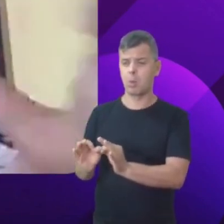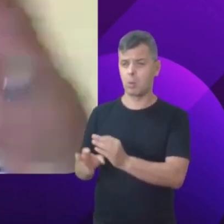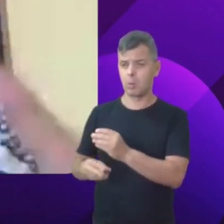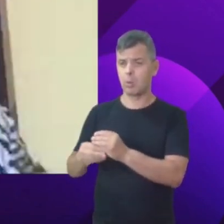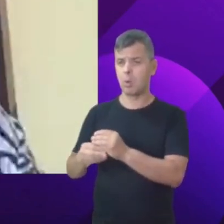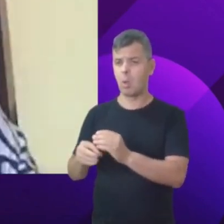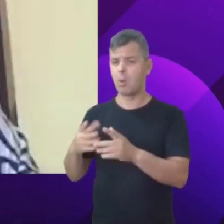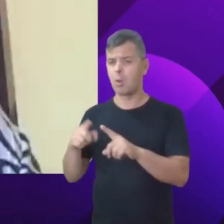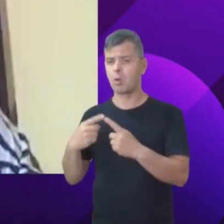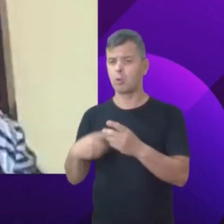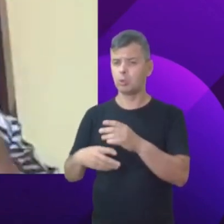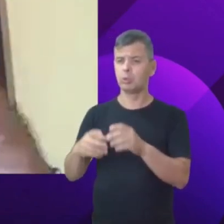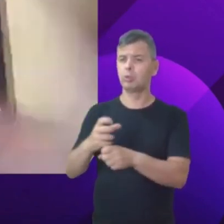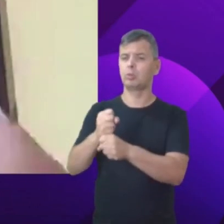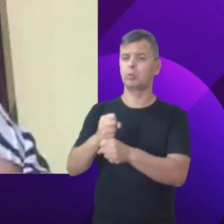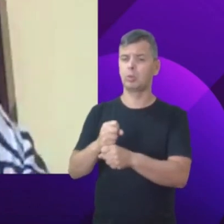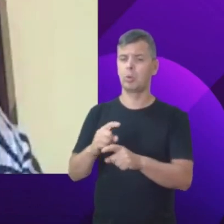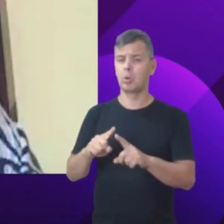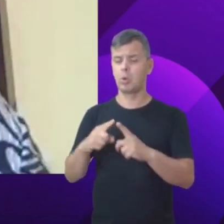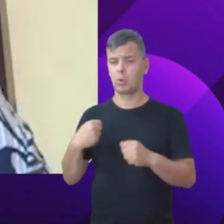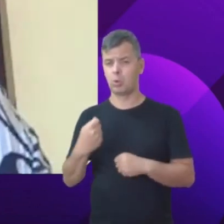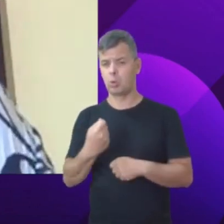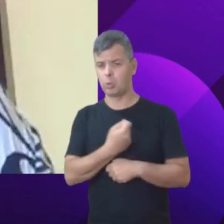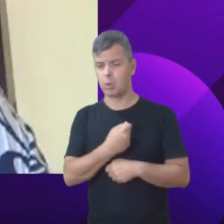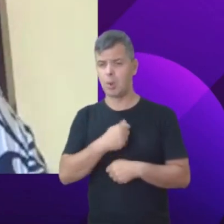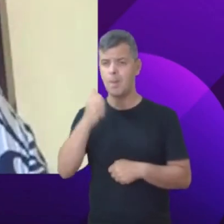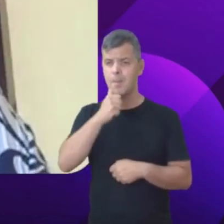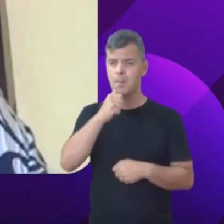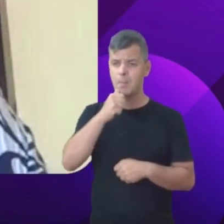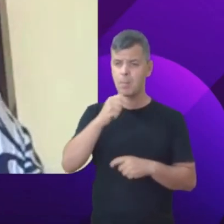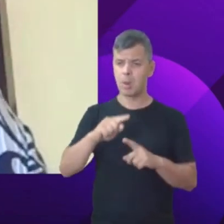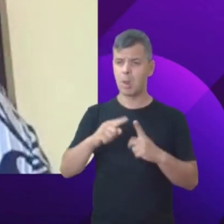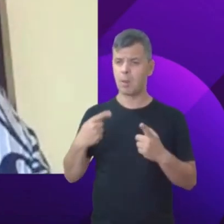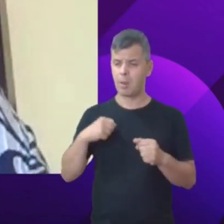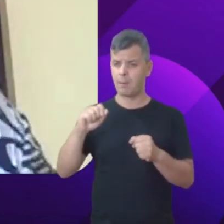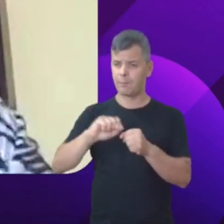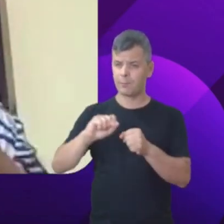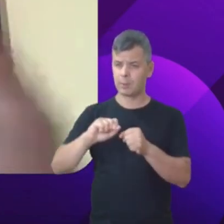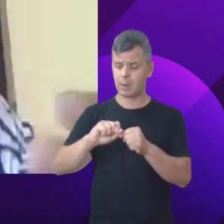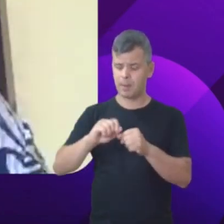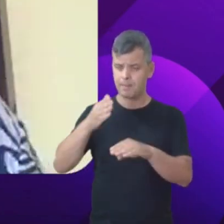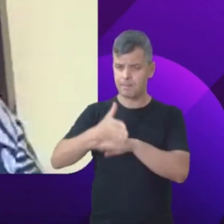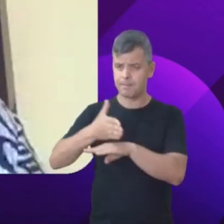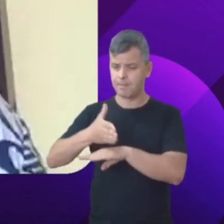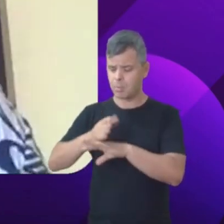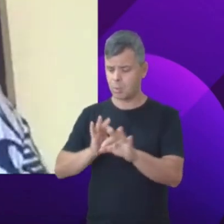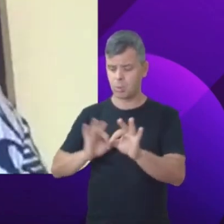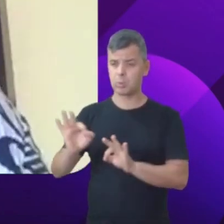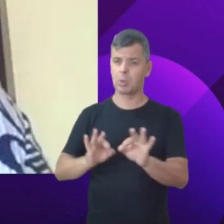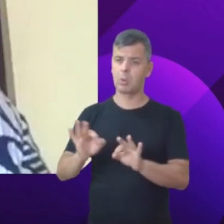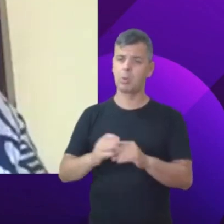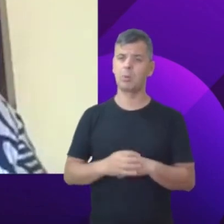associada ao movimento Somos, naquele momento, quando, né, as mulheres passam também a fazer parte dessa